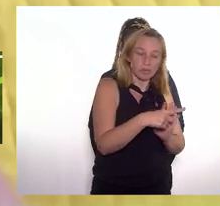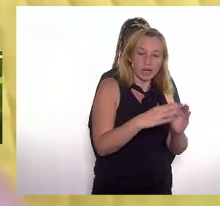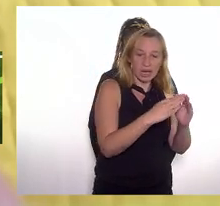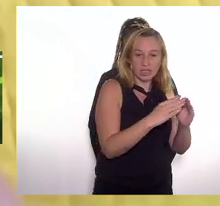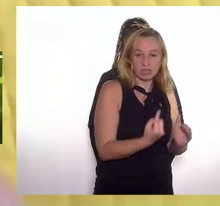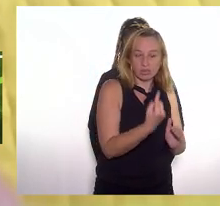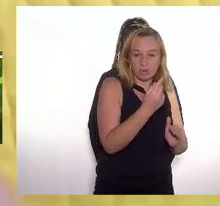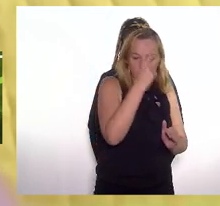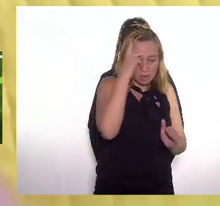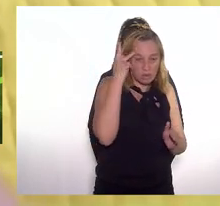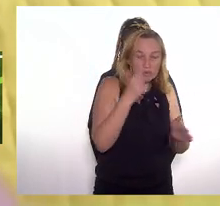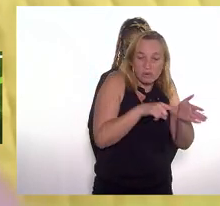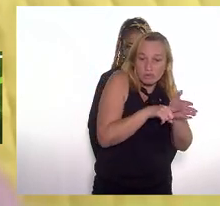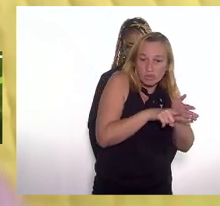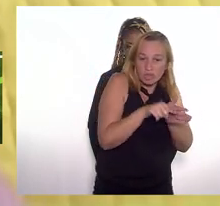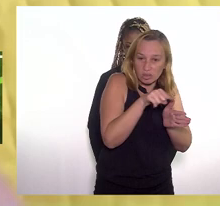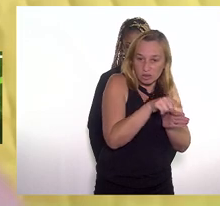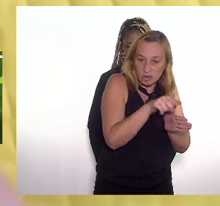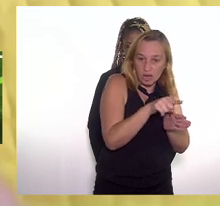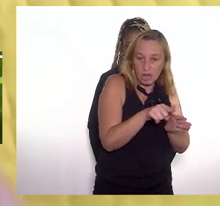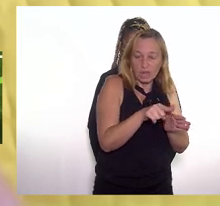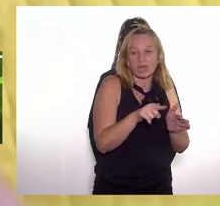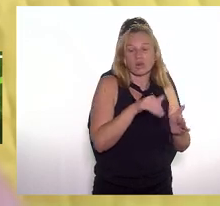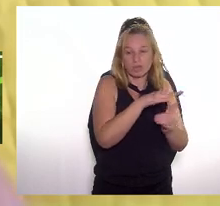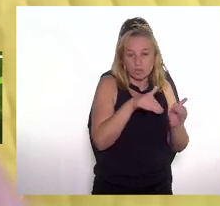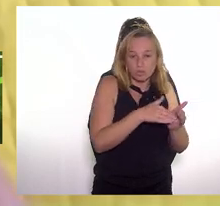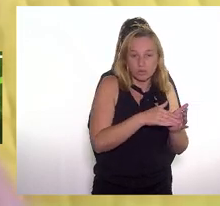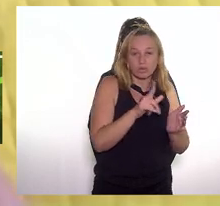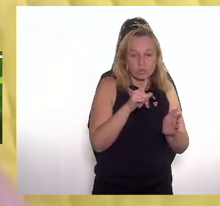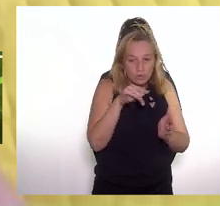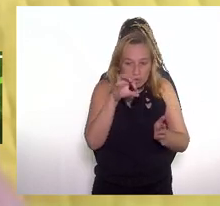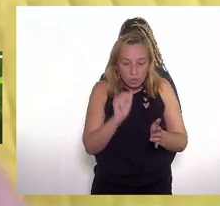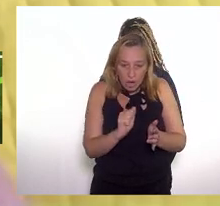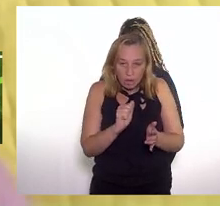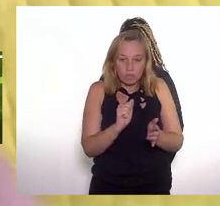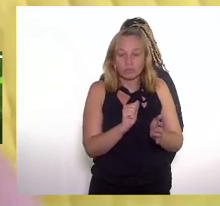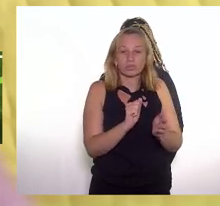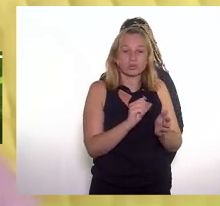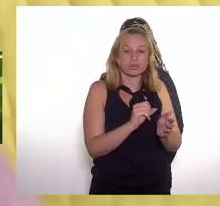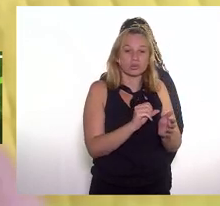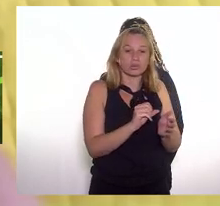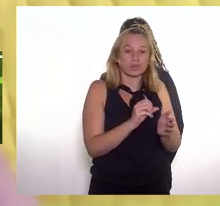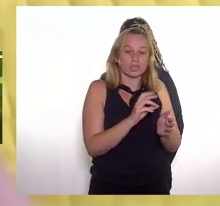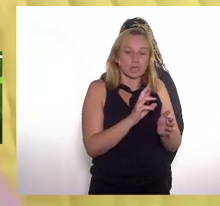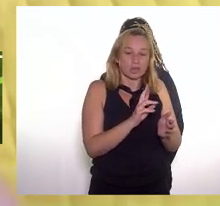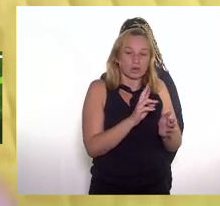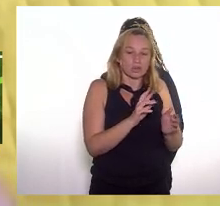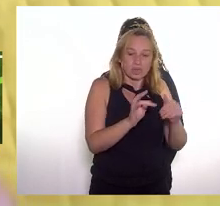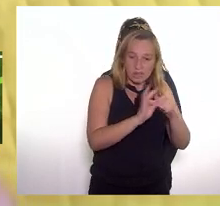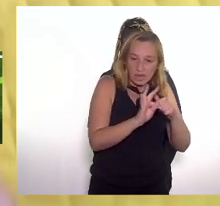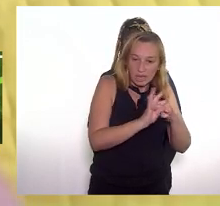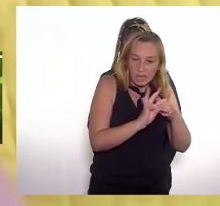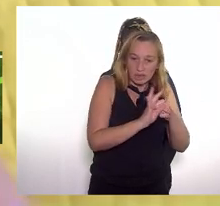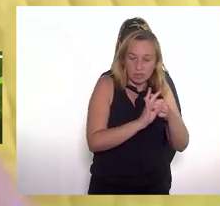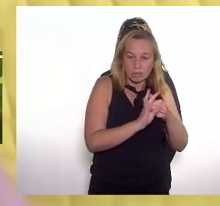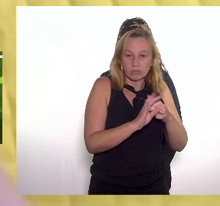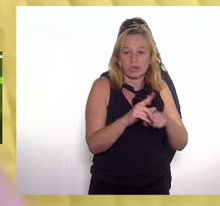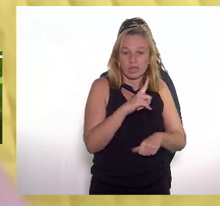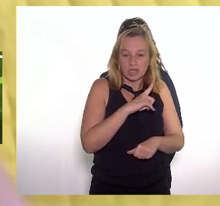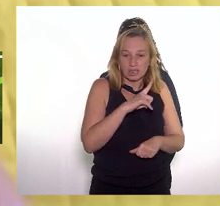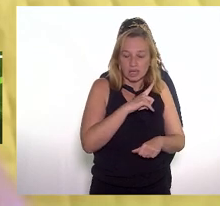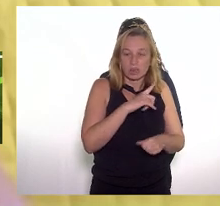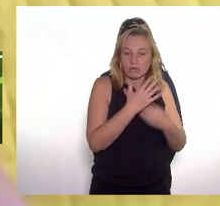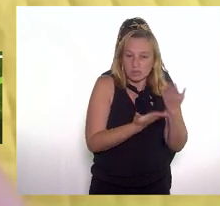nós fizemos o diagnóstico dele lá, ele está voltando com todos os laudos, todos os respaldo técnico para obter